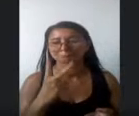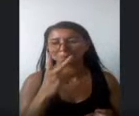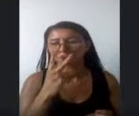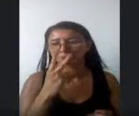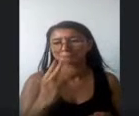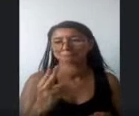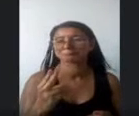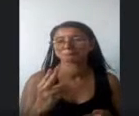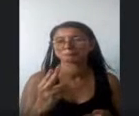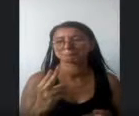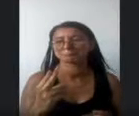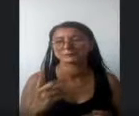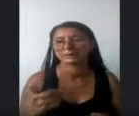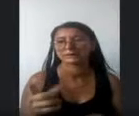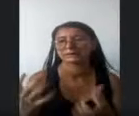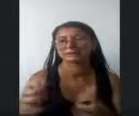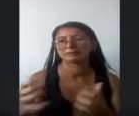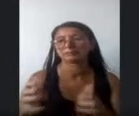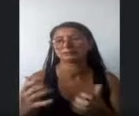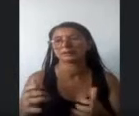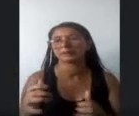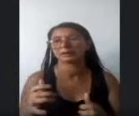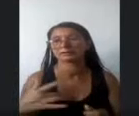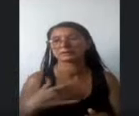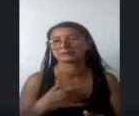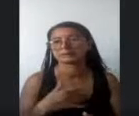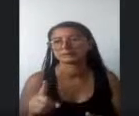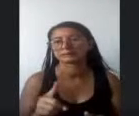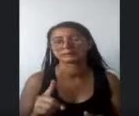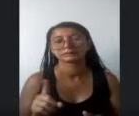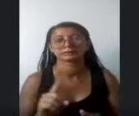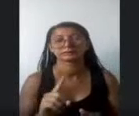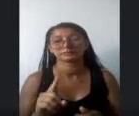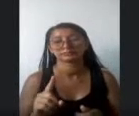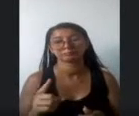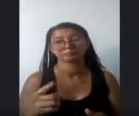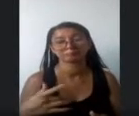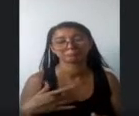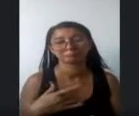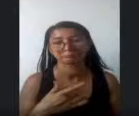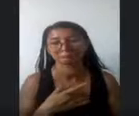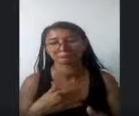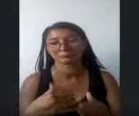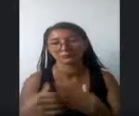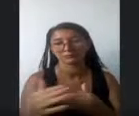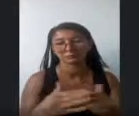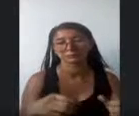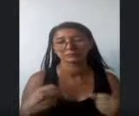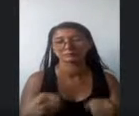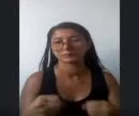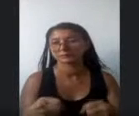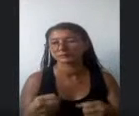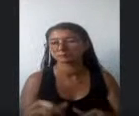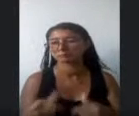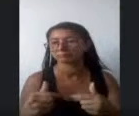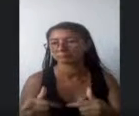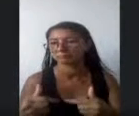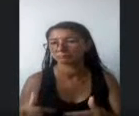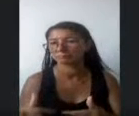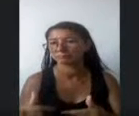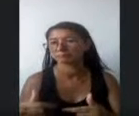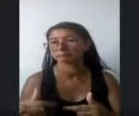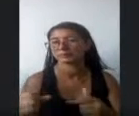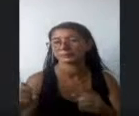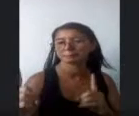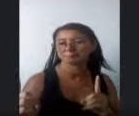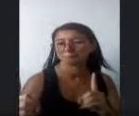procura dele pelo serviço ou é o serviço que não o procura? Né? Esses profissionais da construção civil, eles têm casa de apoio distribuída em toda João